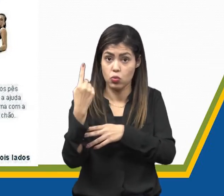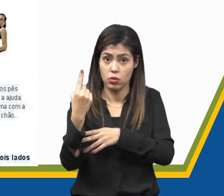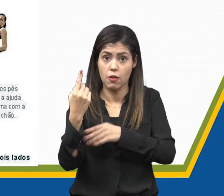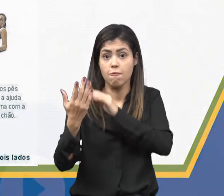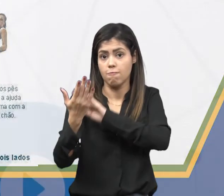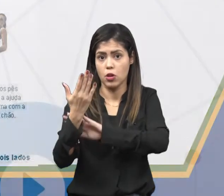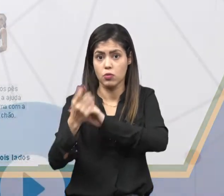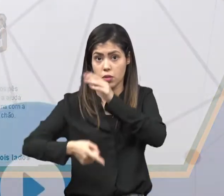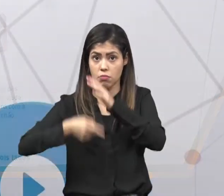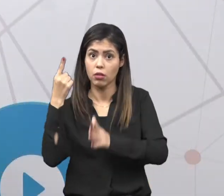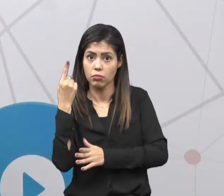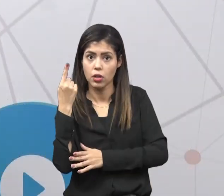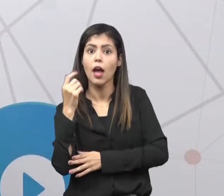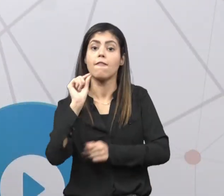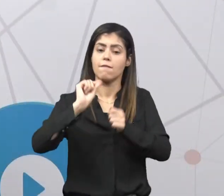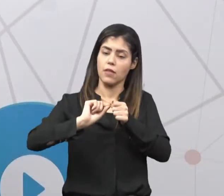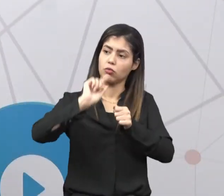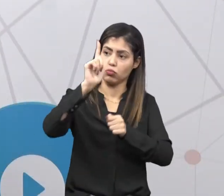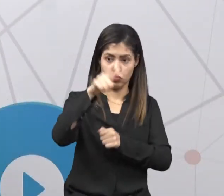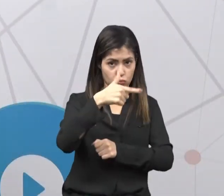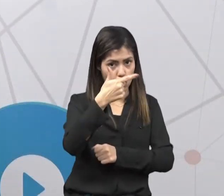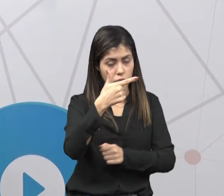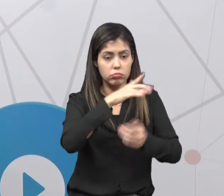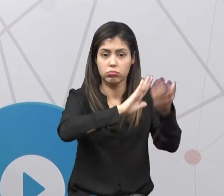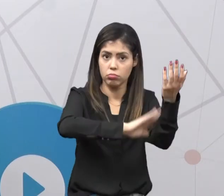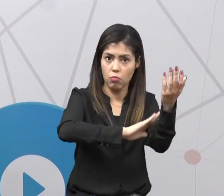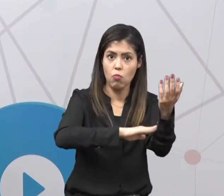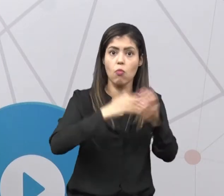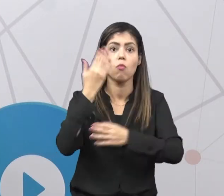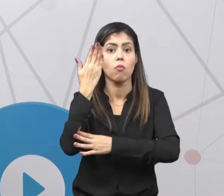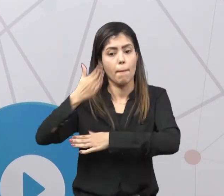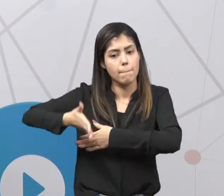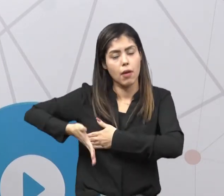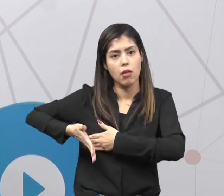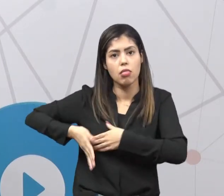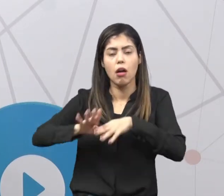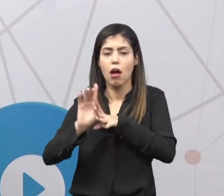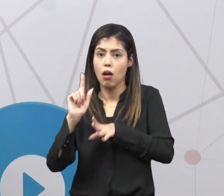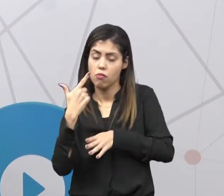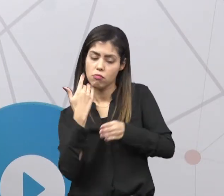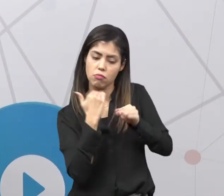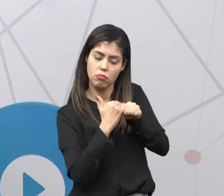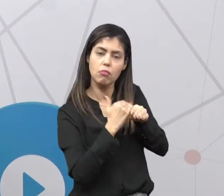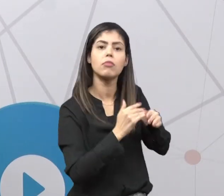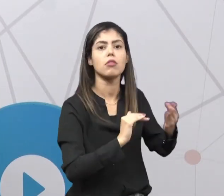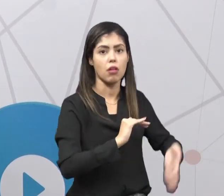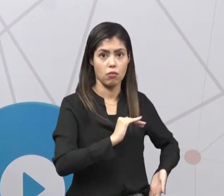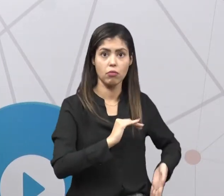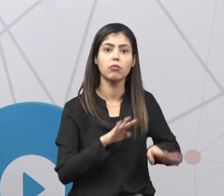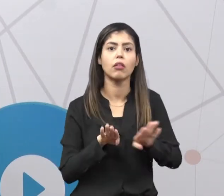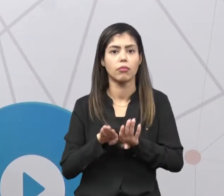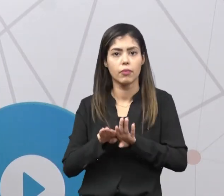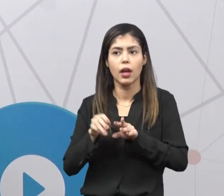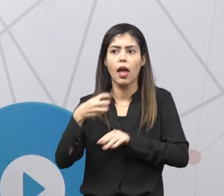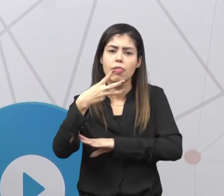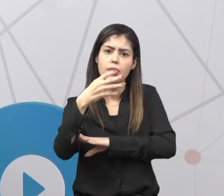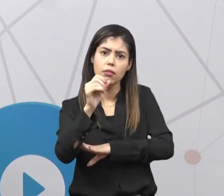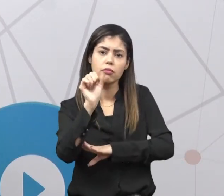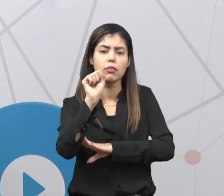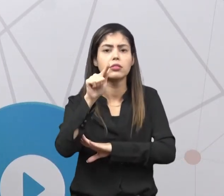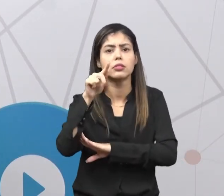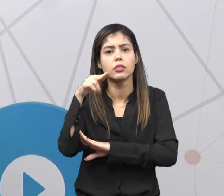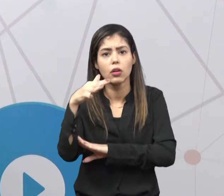braço? Alonga também o outro, tá? Uma perna, também a outra, ok? 30 segundos para cada.